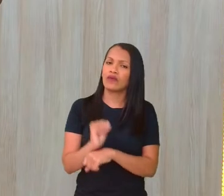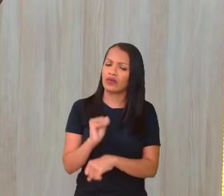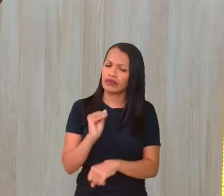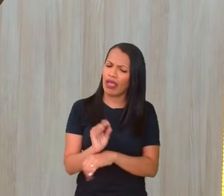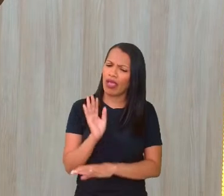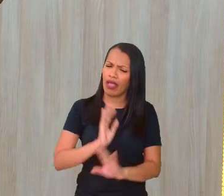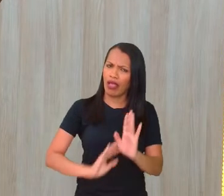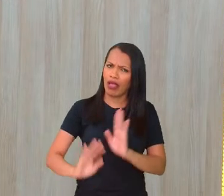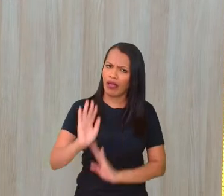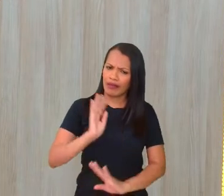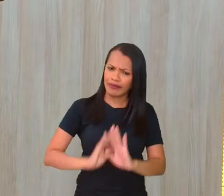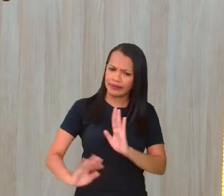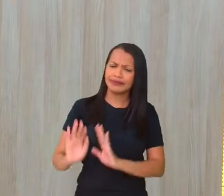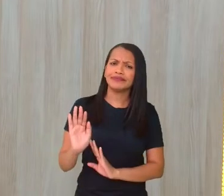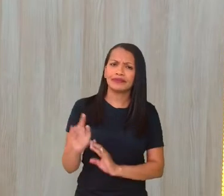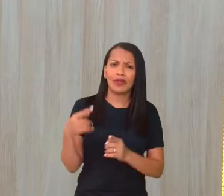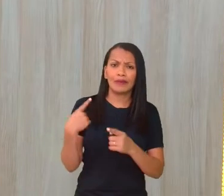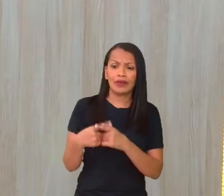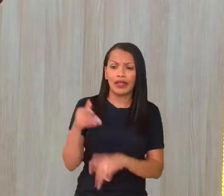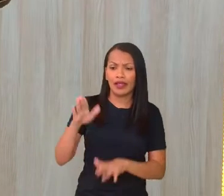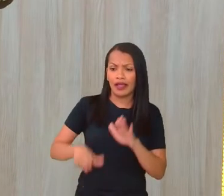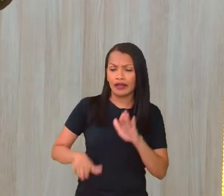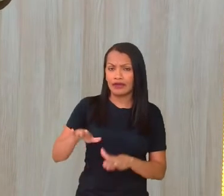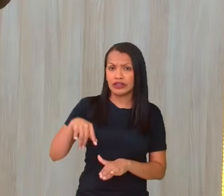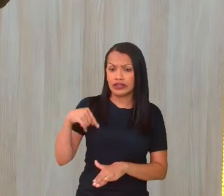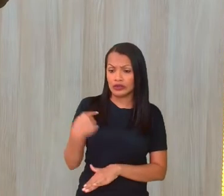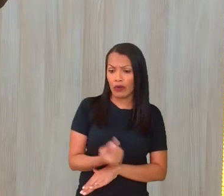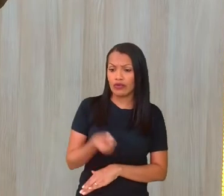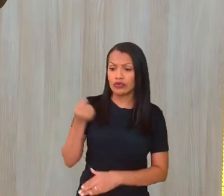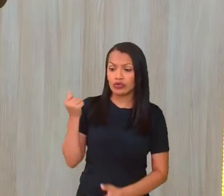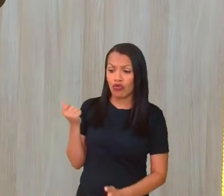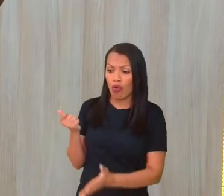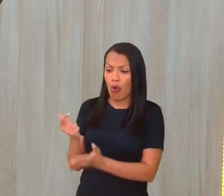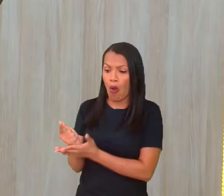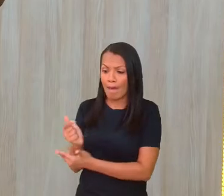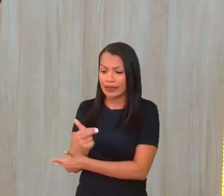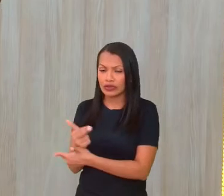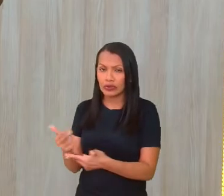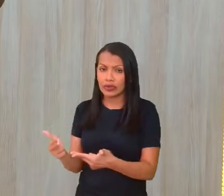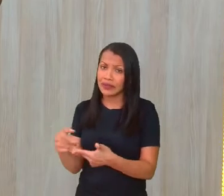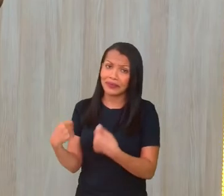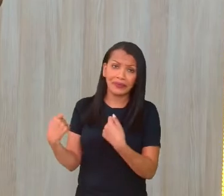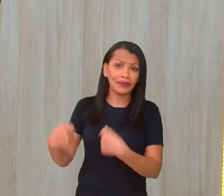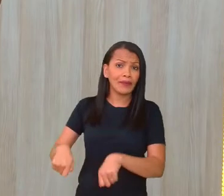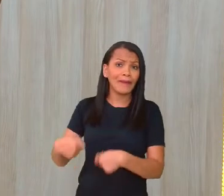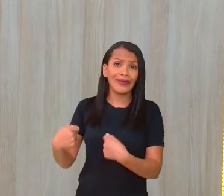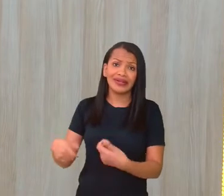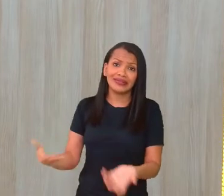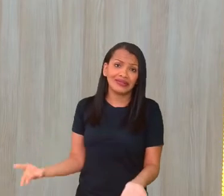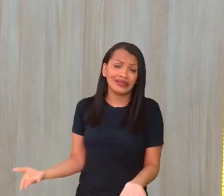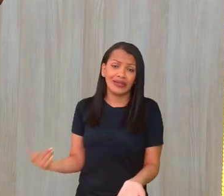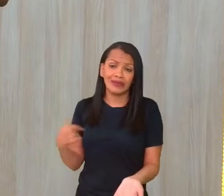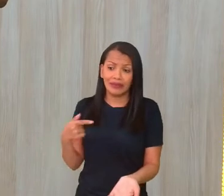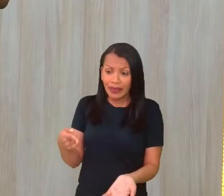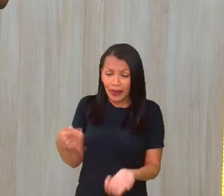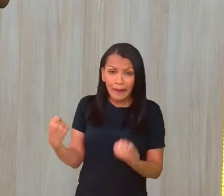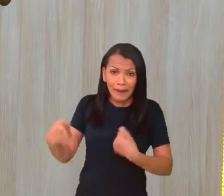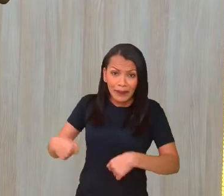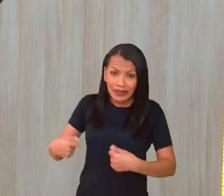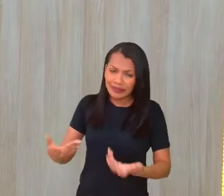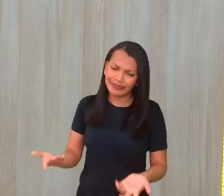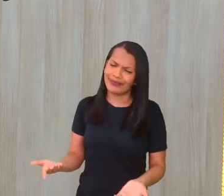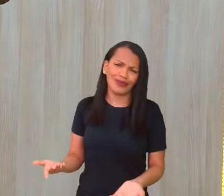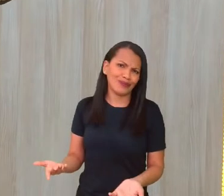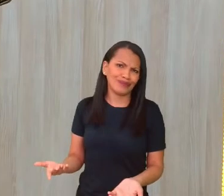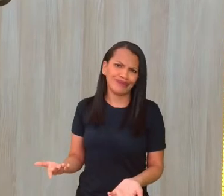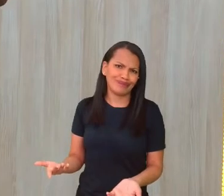dia a dia também alterando de certa forma aí, usando de certa forma a natureza, né, porque o que a gente consome vem